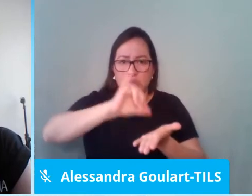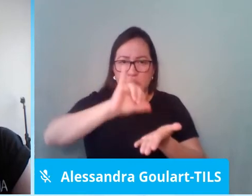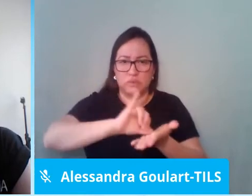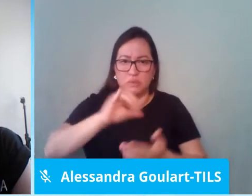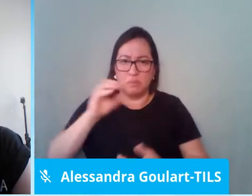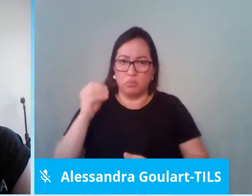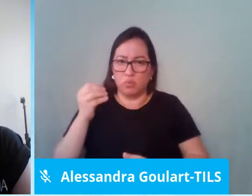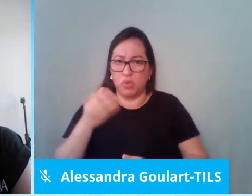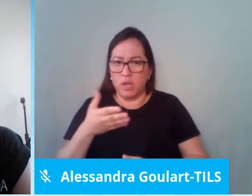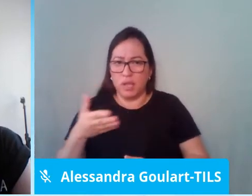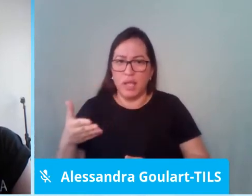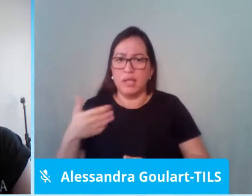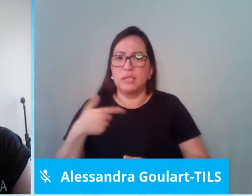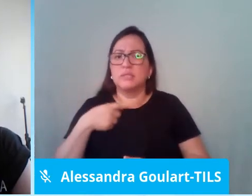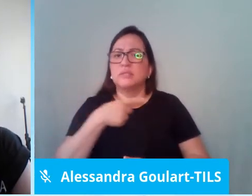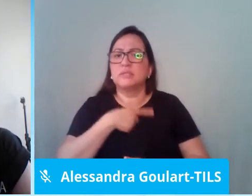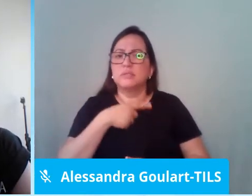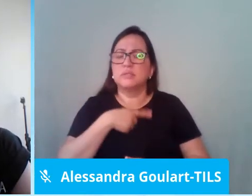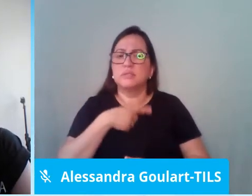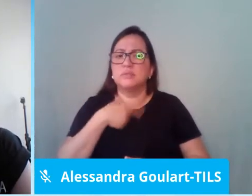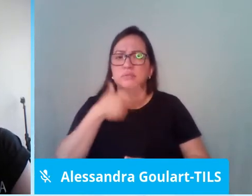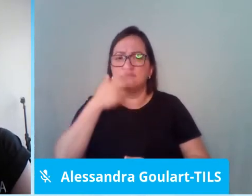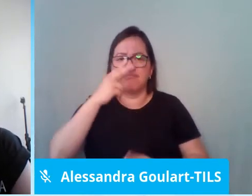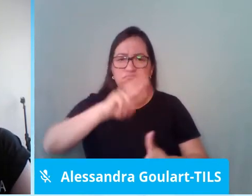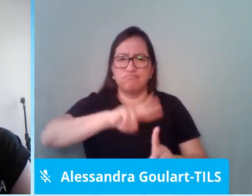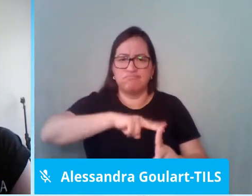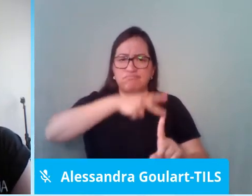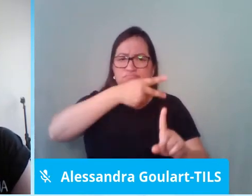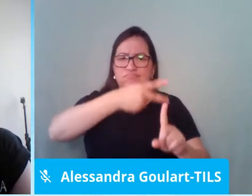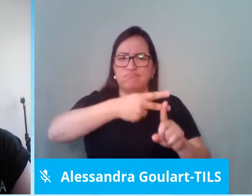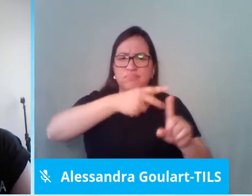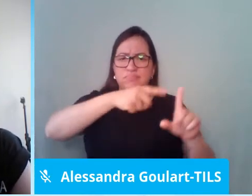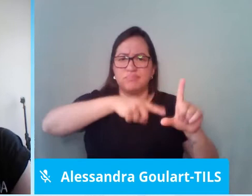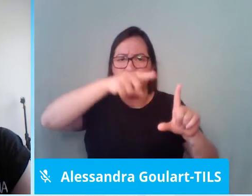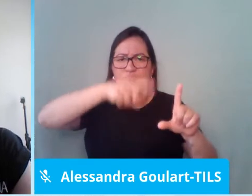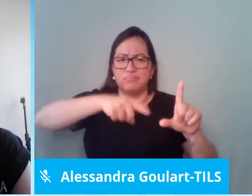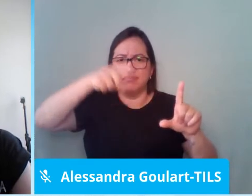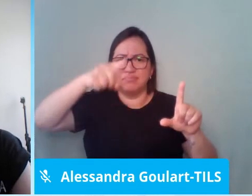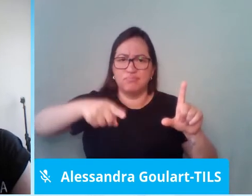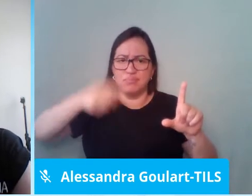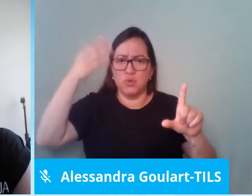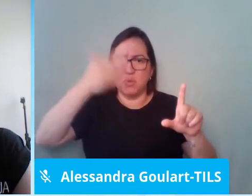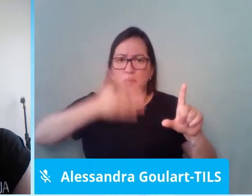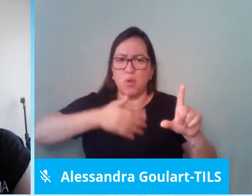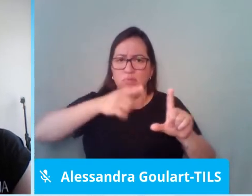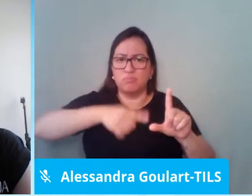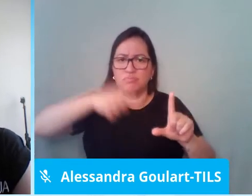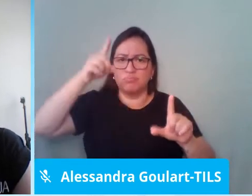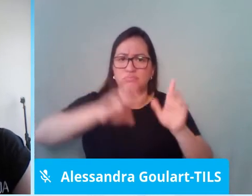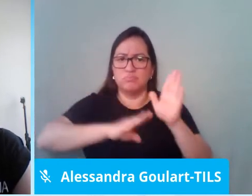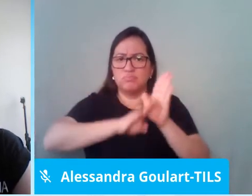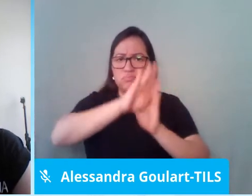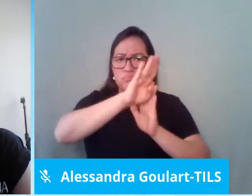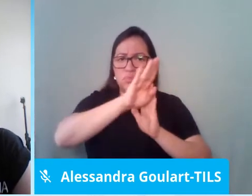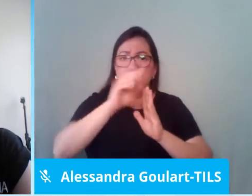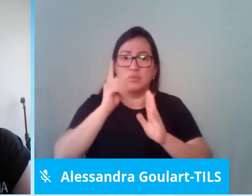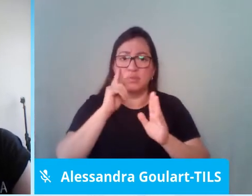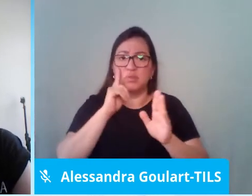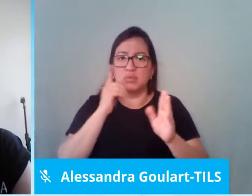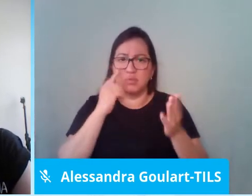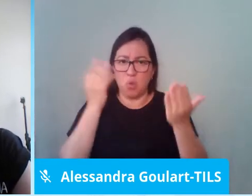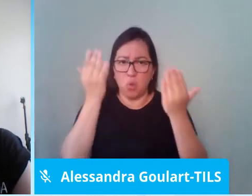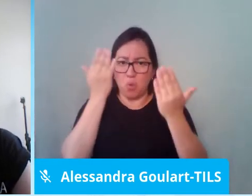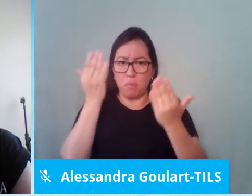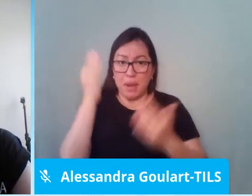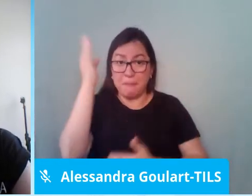tem, acho que 10 vezes maior do que a transmissão comparado com o Brasil, né? E Porto